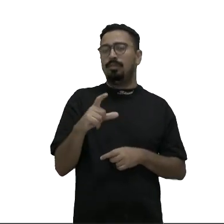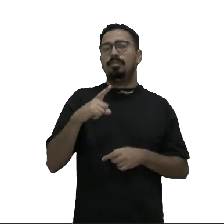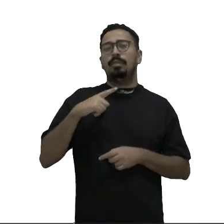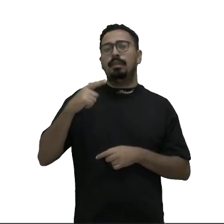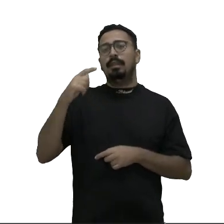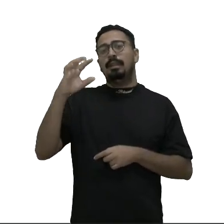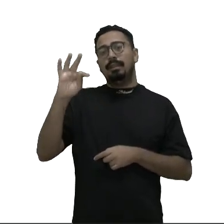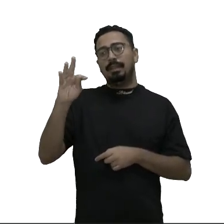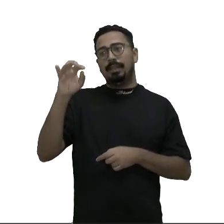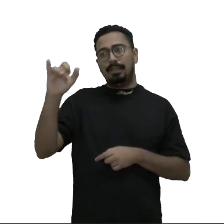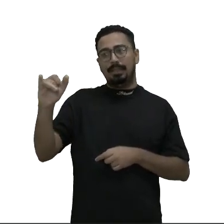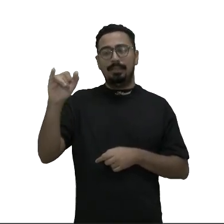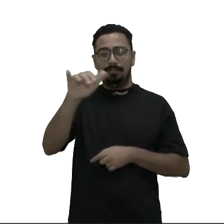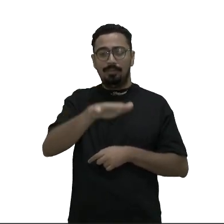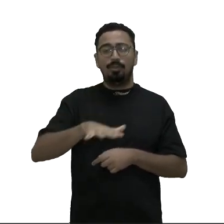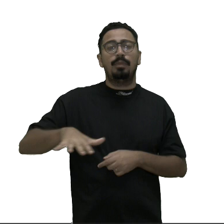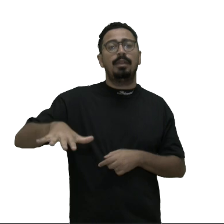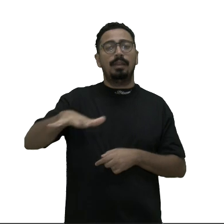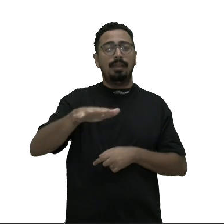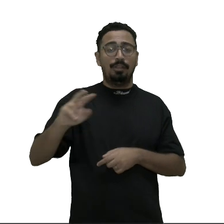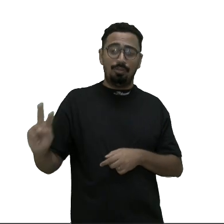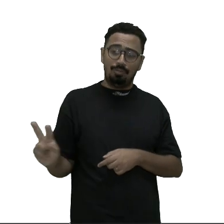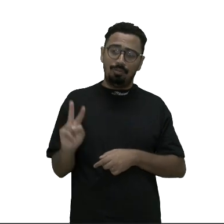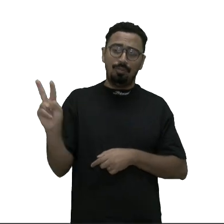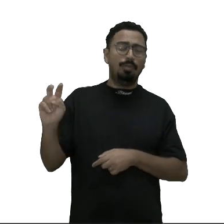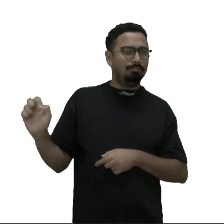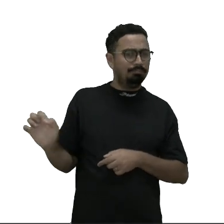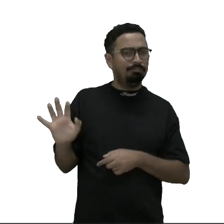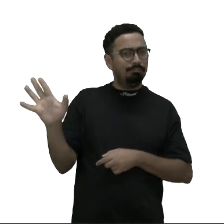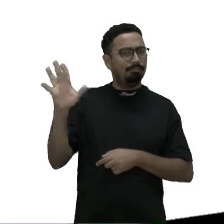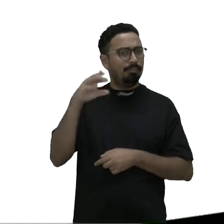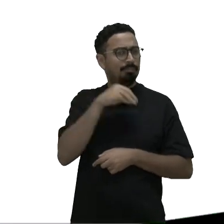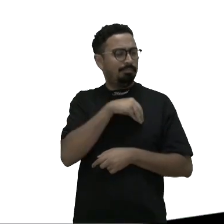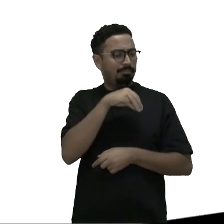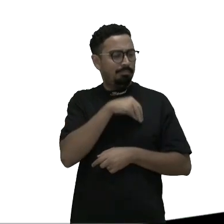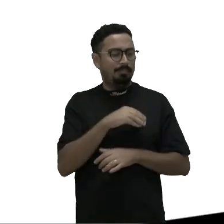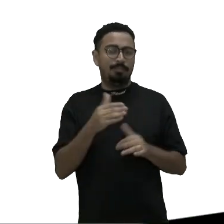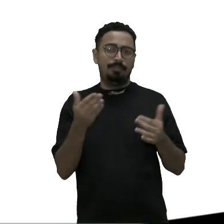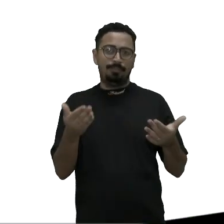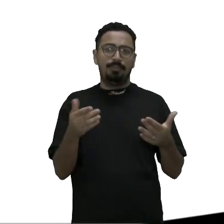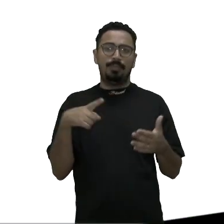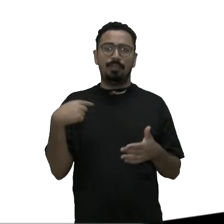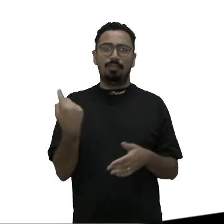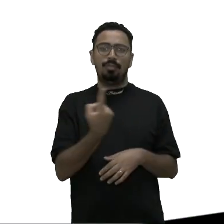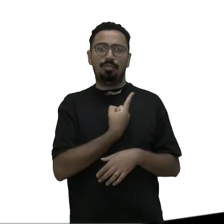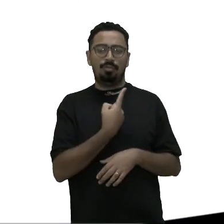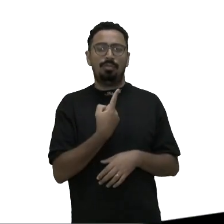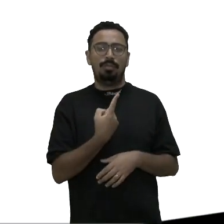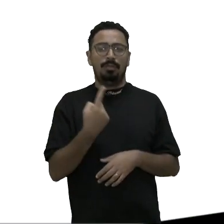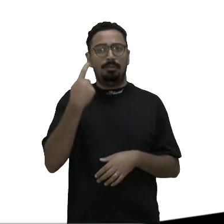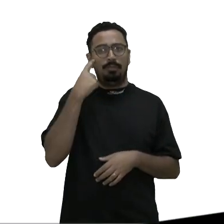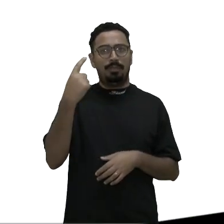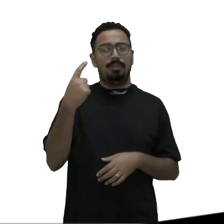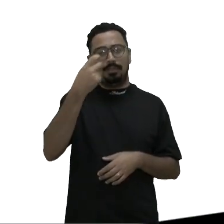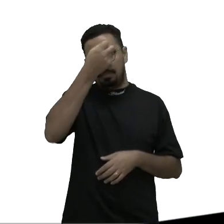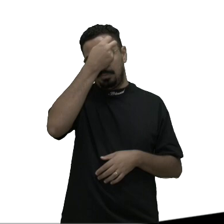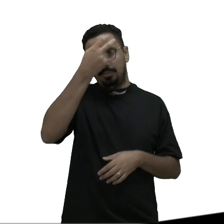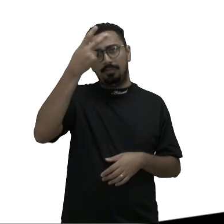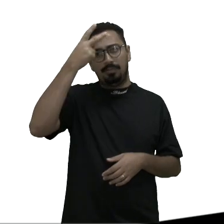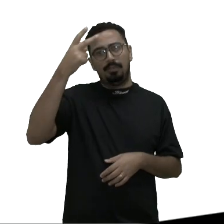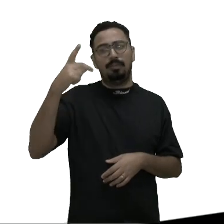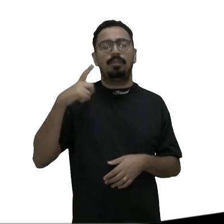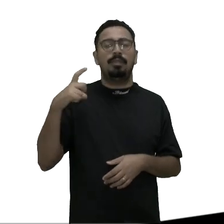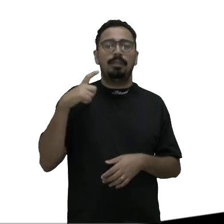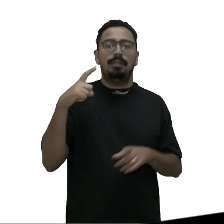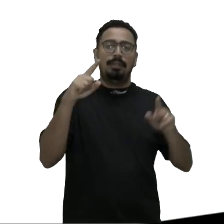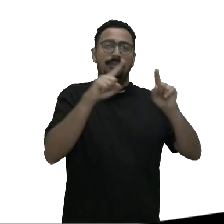no mercado é um valor muito alto e a gente acaba trazendo para a nossa prefeitura quadro